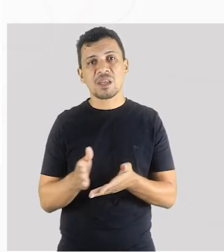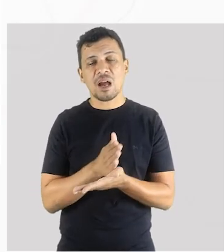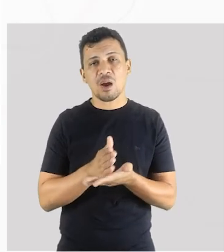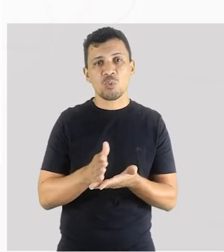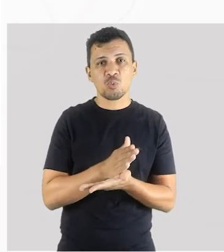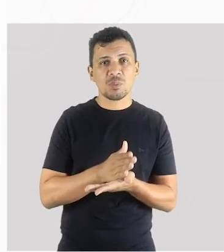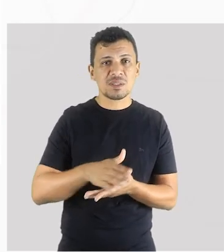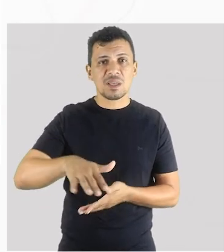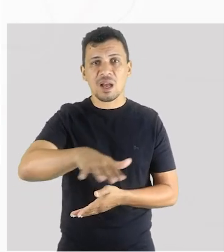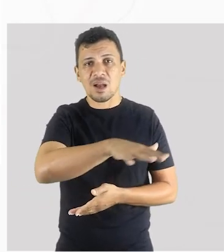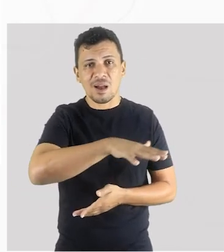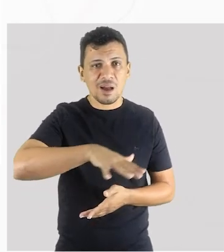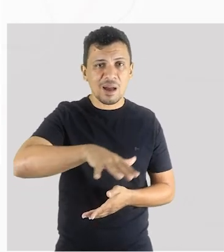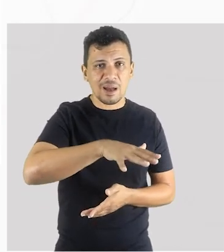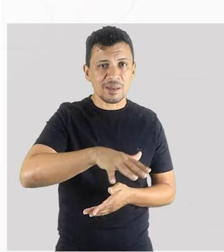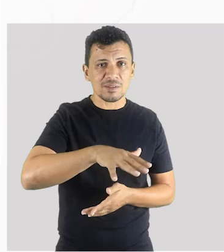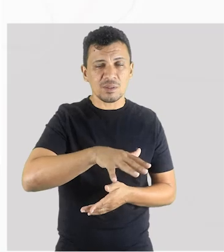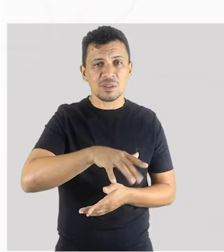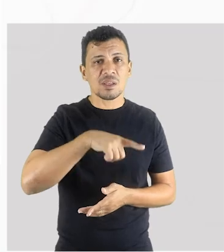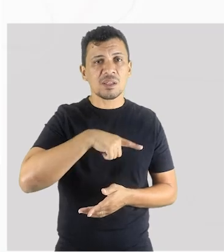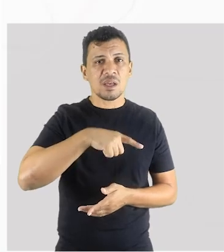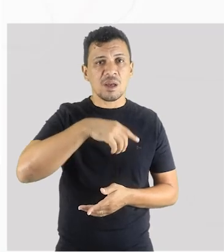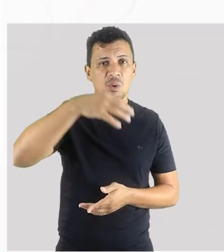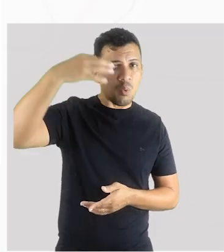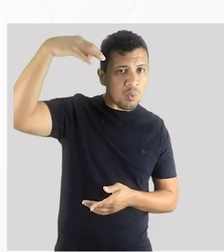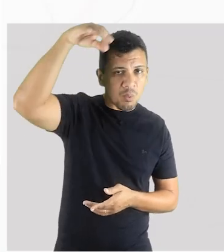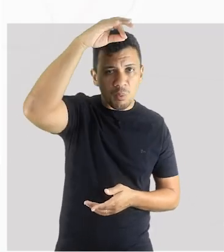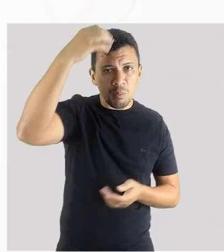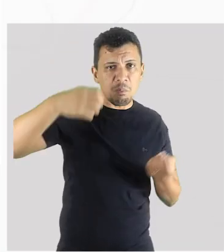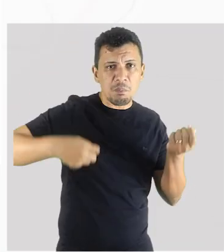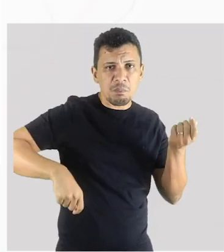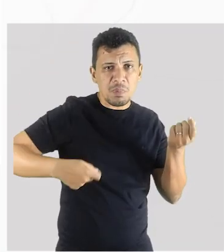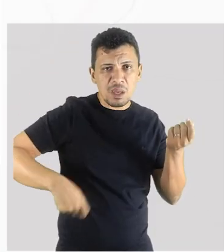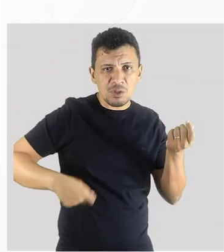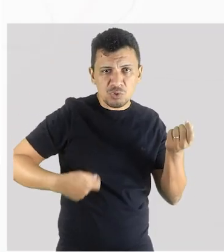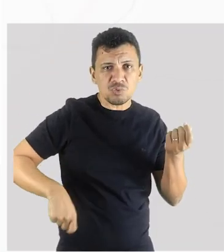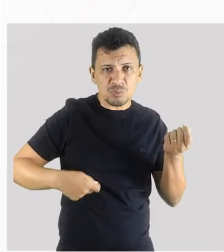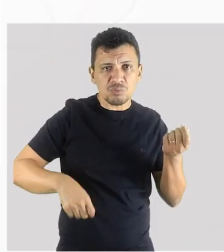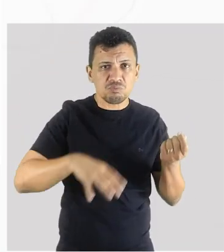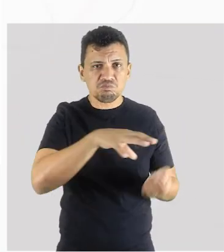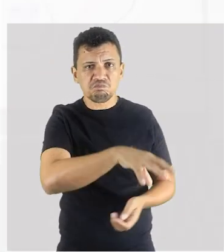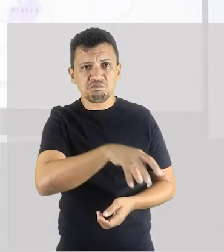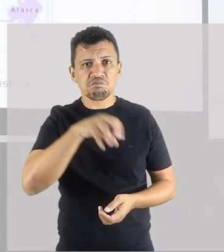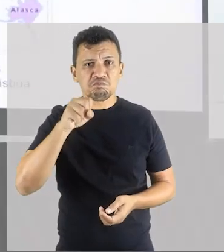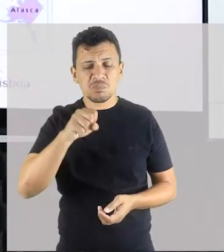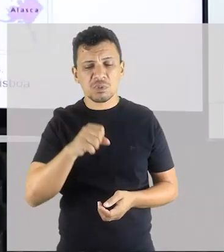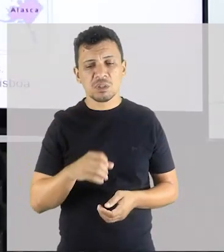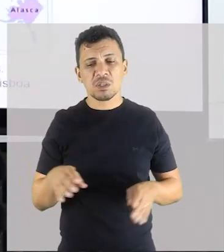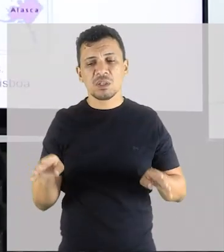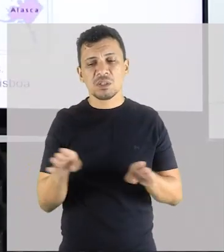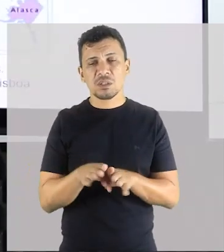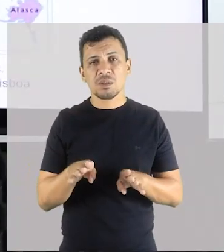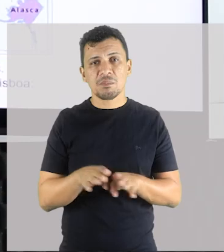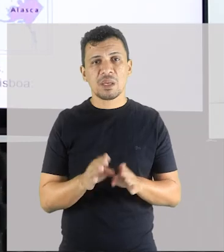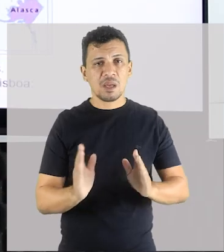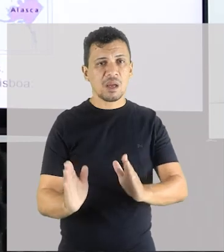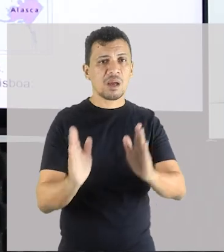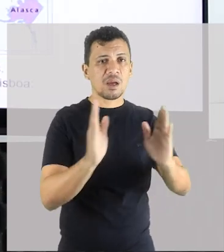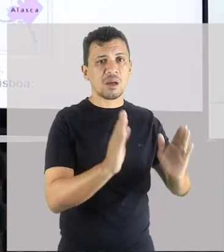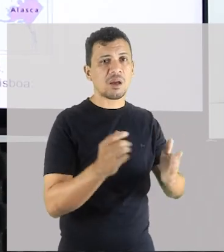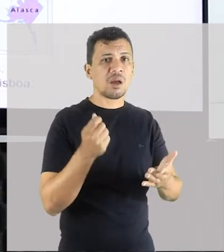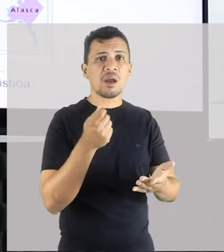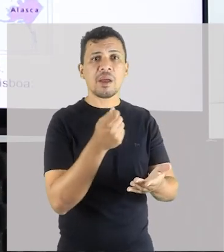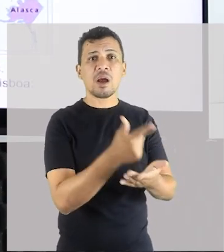que foram anexadas, né, no México, ali, Nevada, Califórnia, Arizona, né? E você tem uma quarta, que é a compra, né,